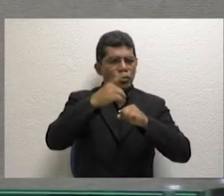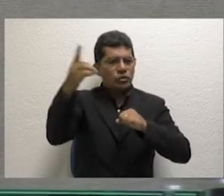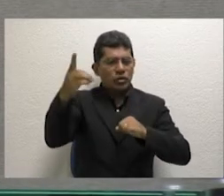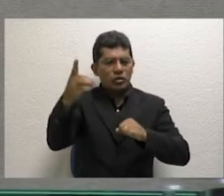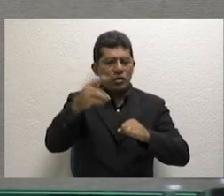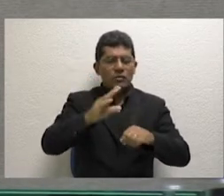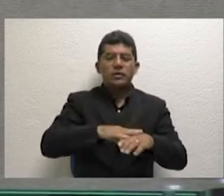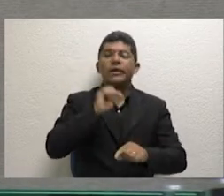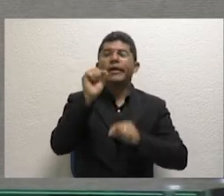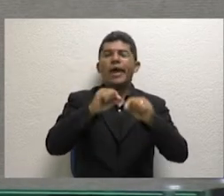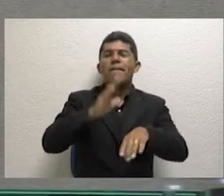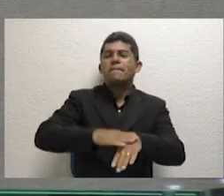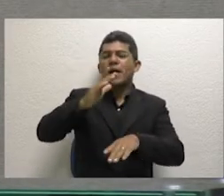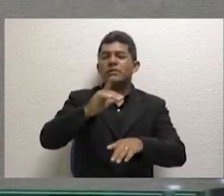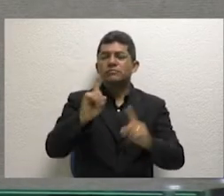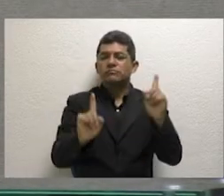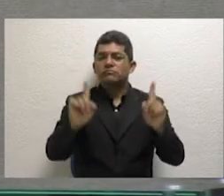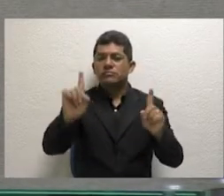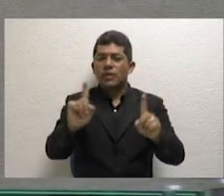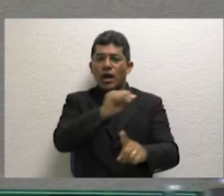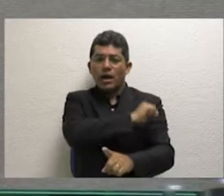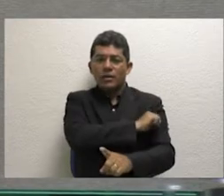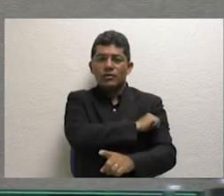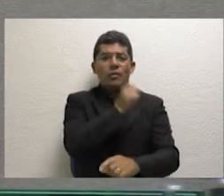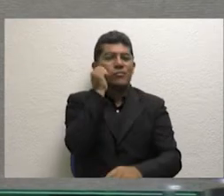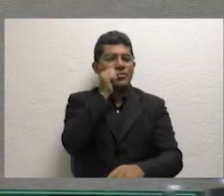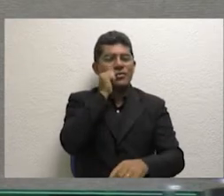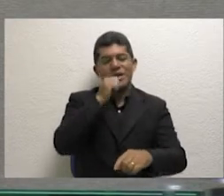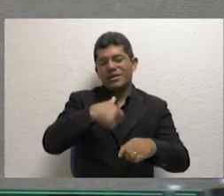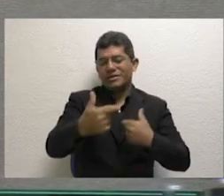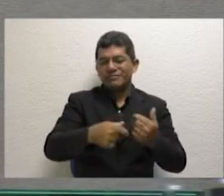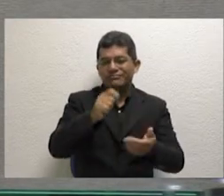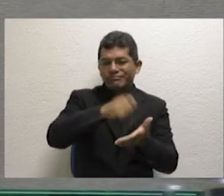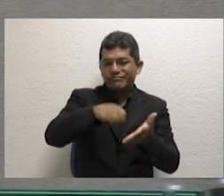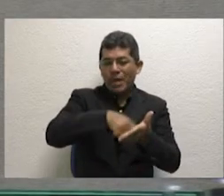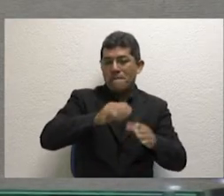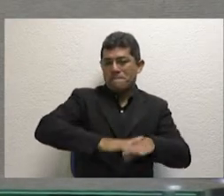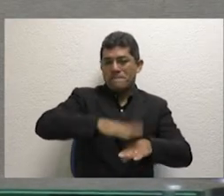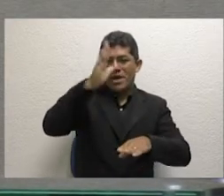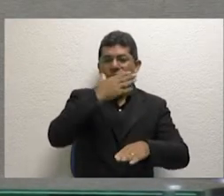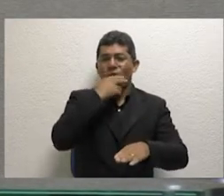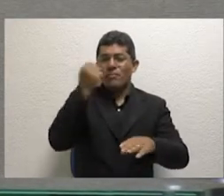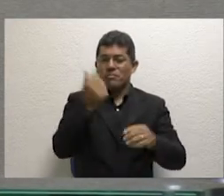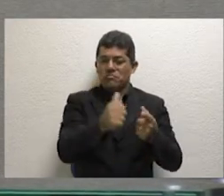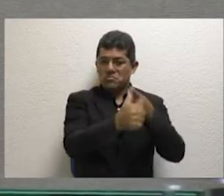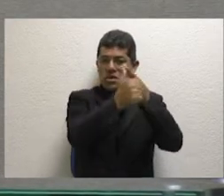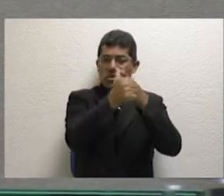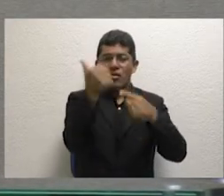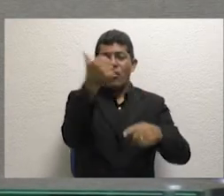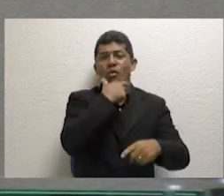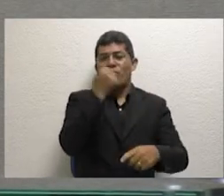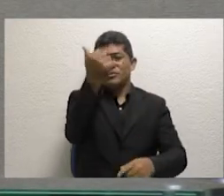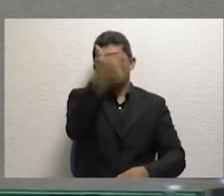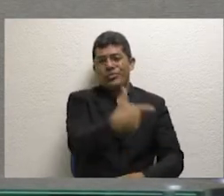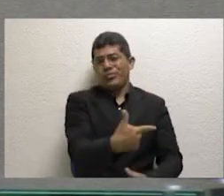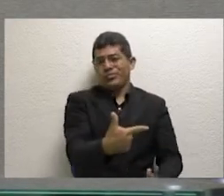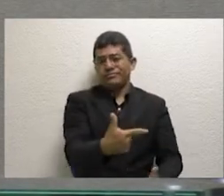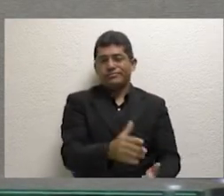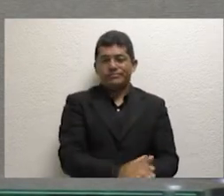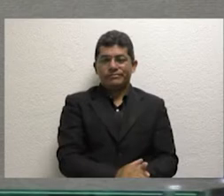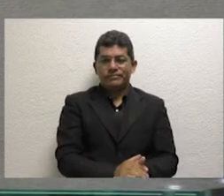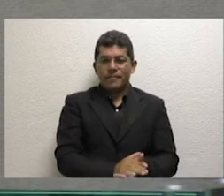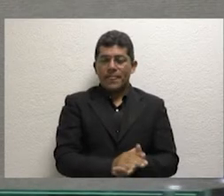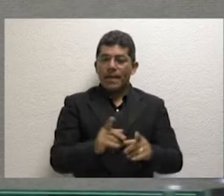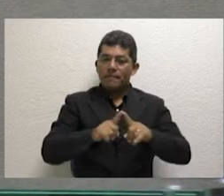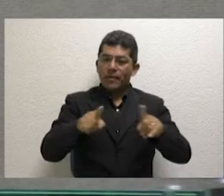são escritos por alunas de doutorado e de mestrado mulheres mais de 70% mas nas